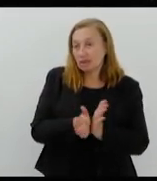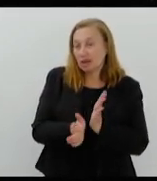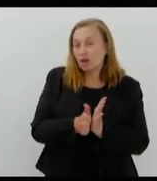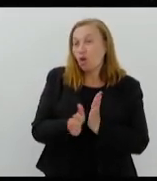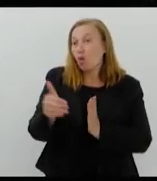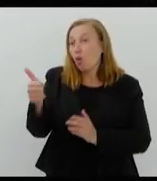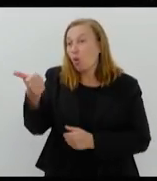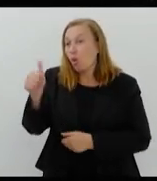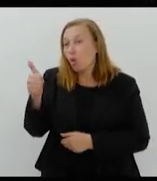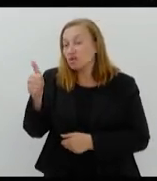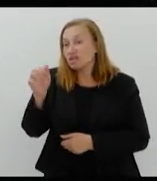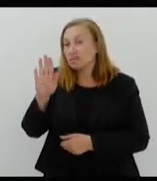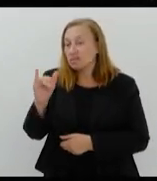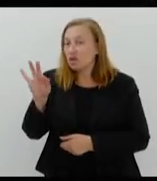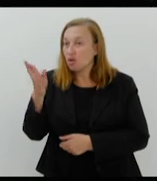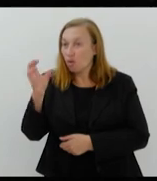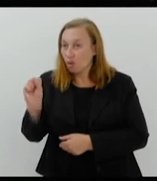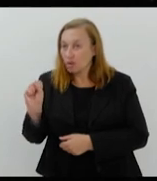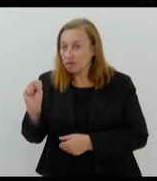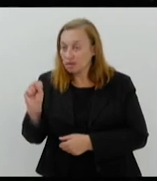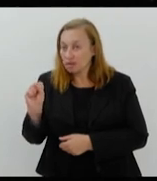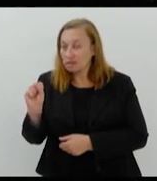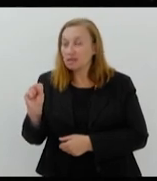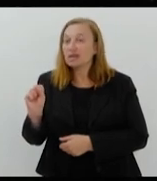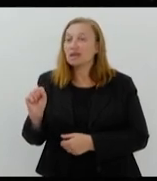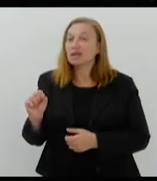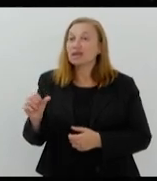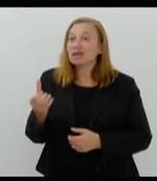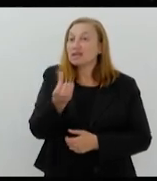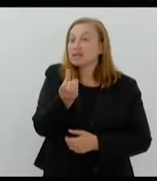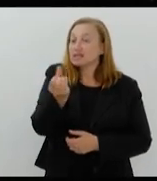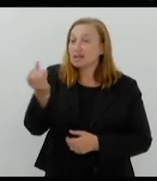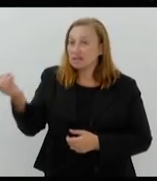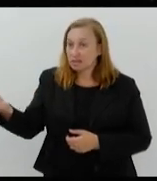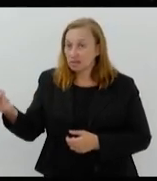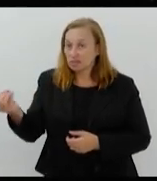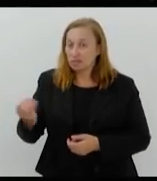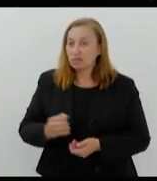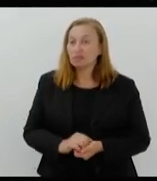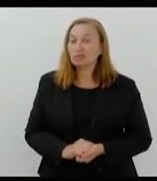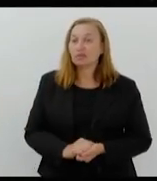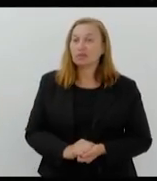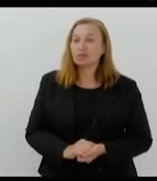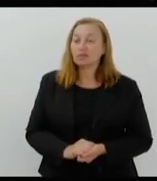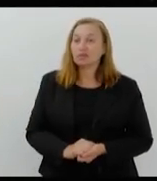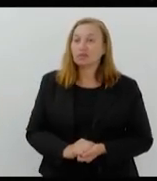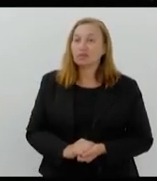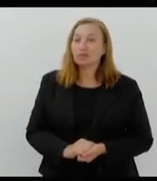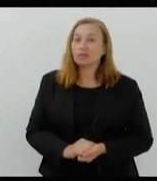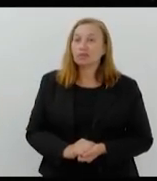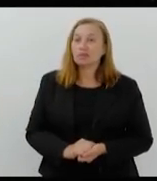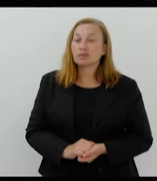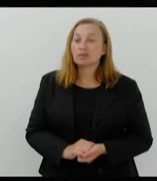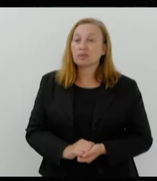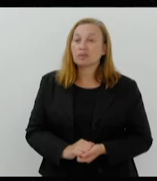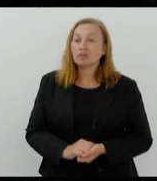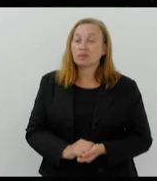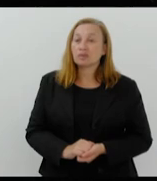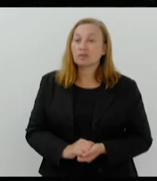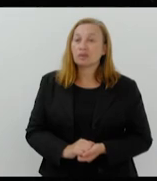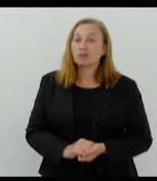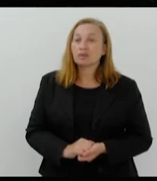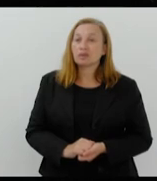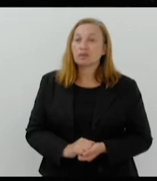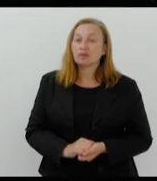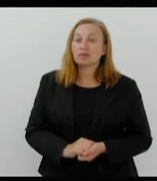11 bilhões e 600 é o previsto para que o